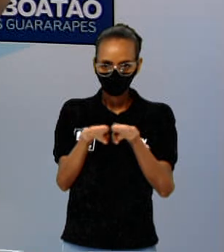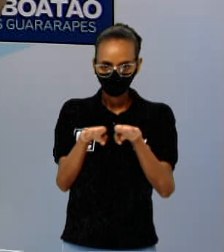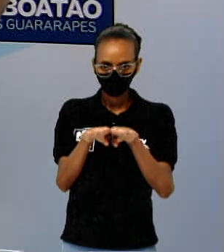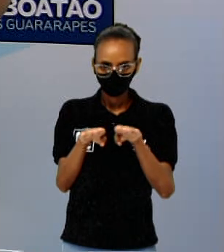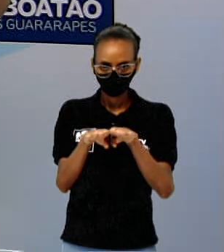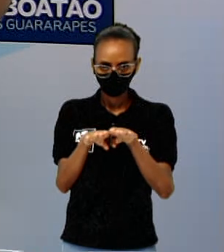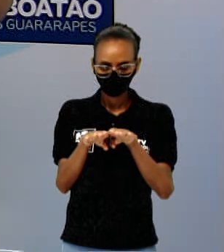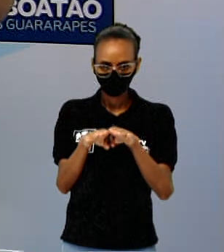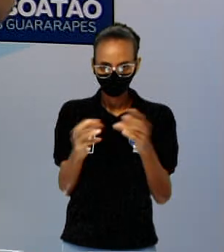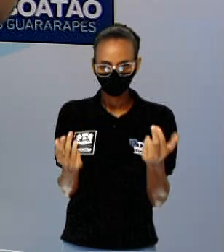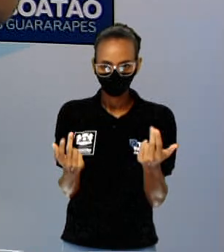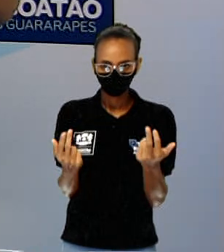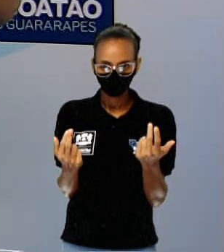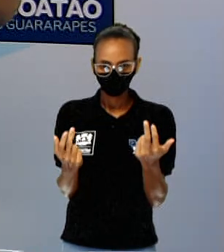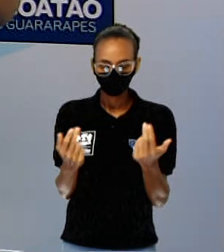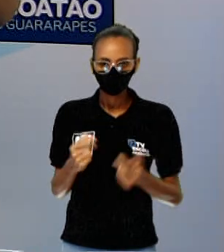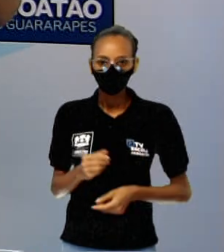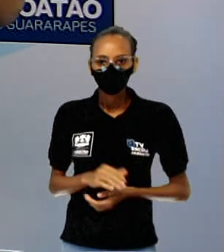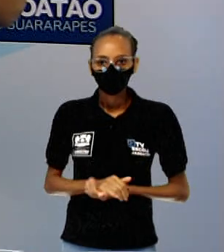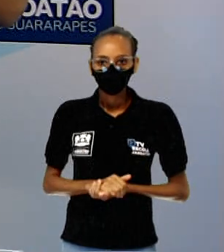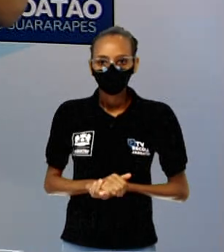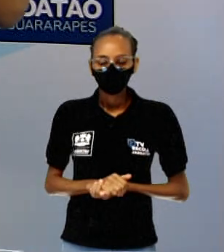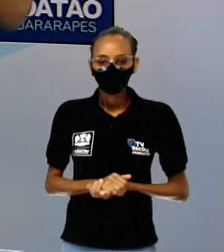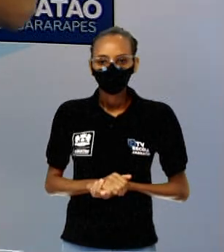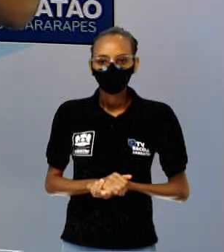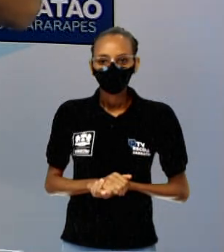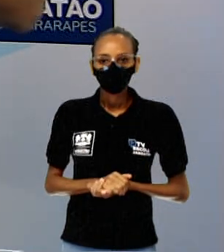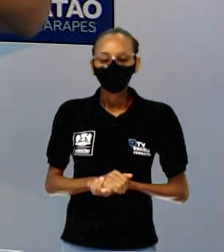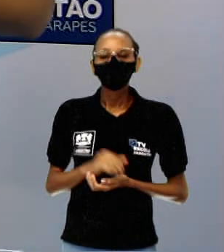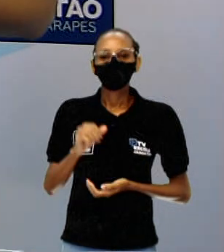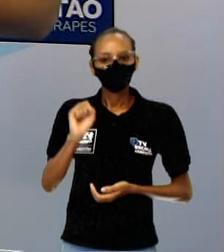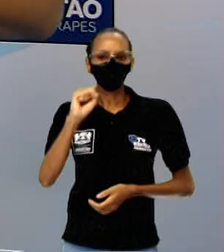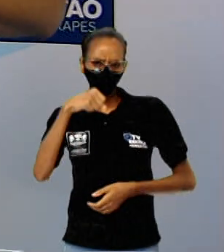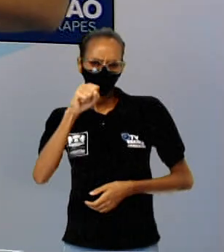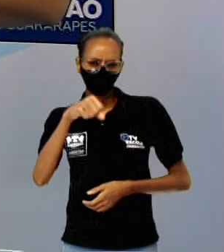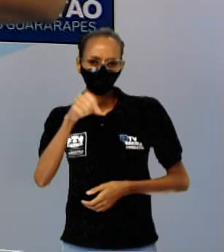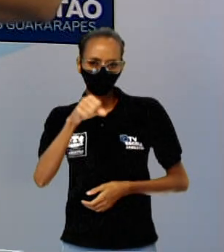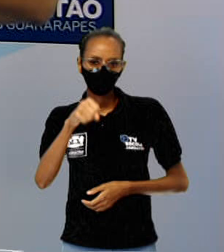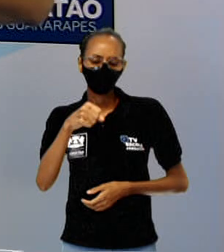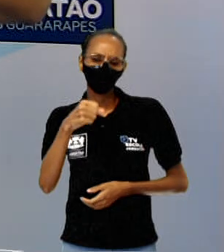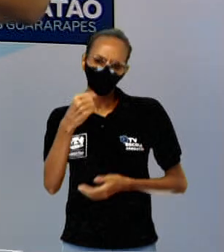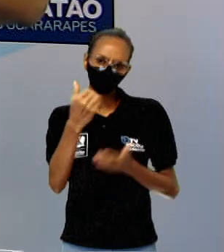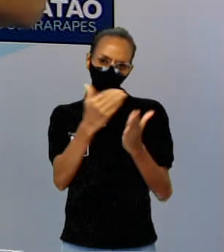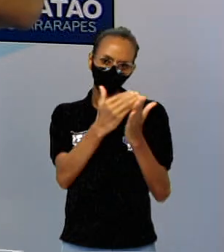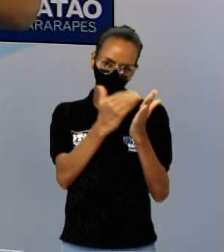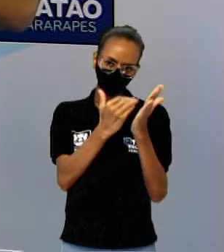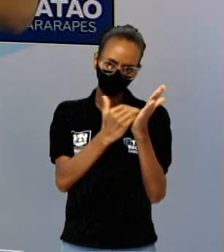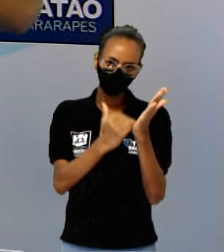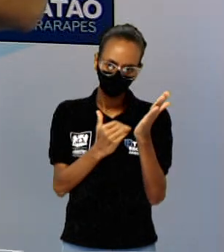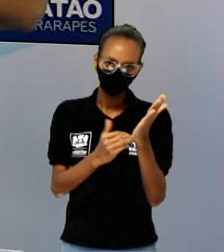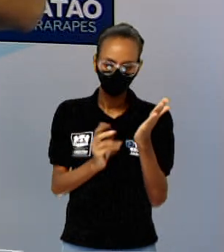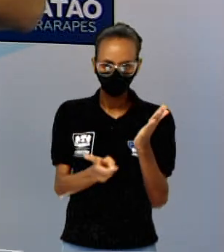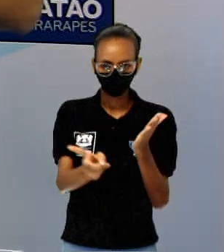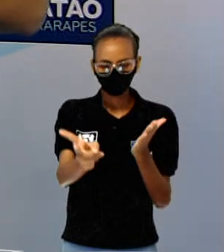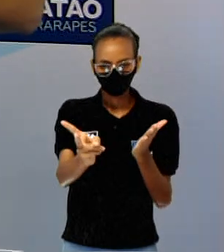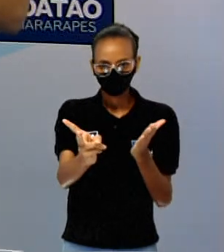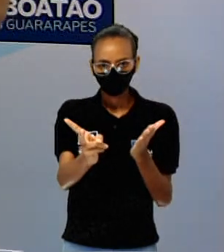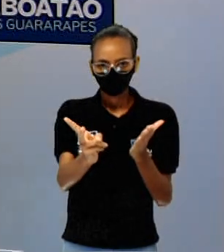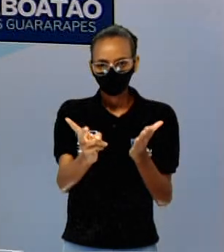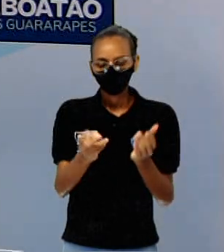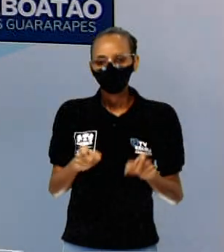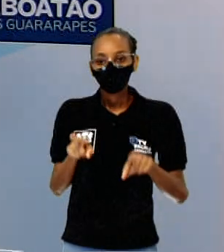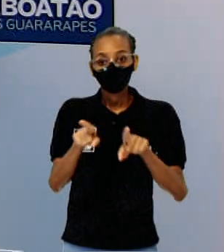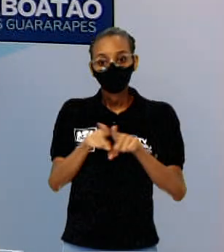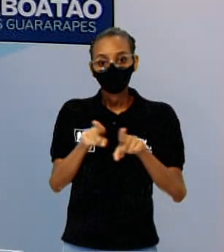ou qualquer outra pessoa que seja, certo? Yes, I did. Yes, you did. Yes, they did. E por aí vai. A mesma coisa acontece